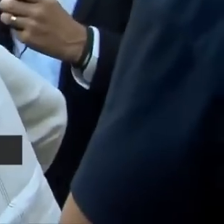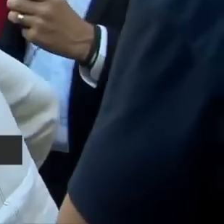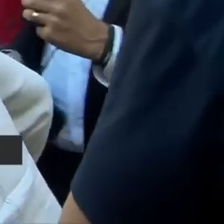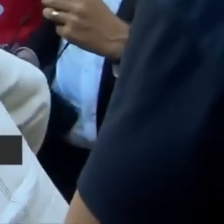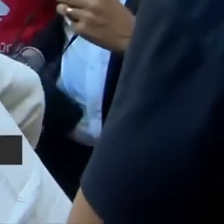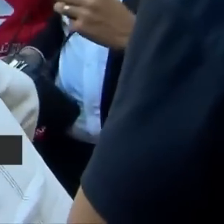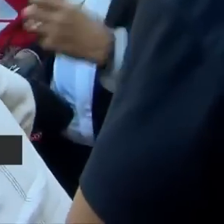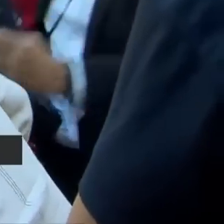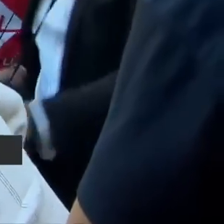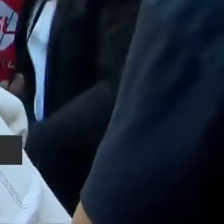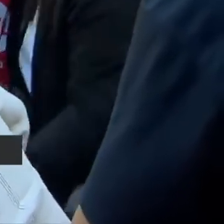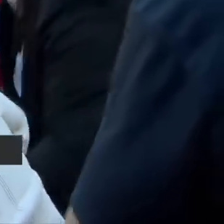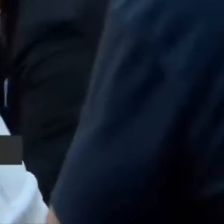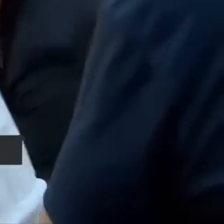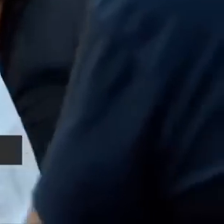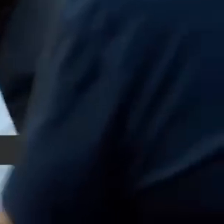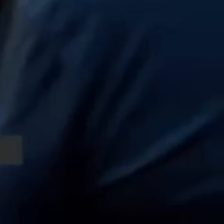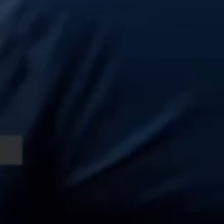Ela é boa.